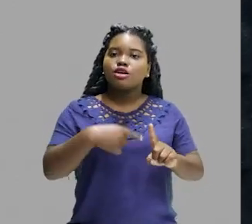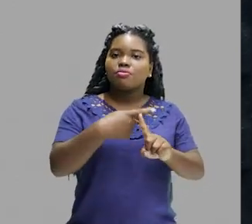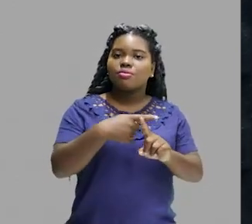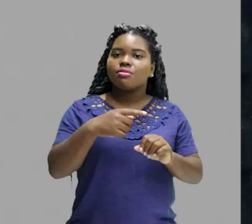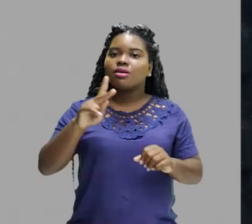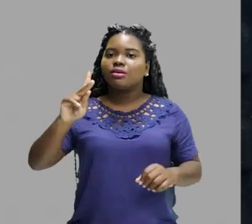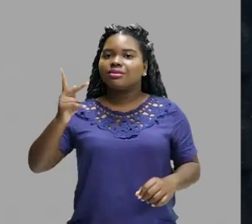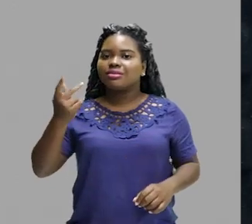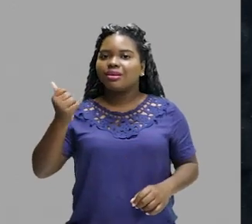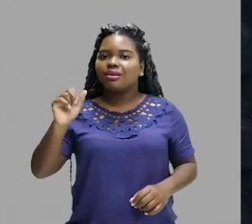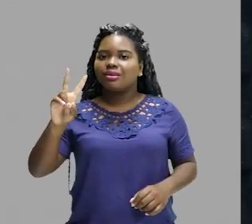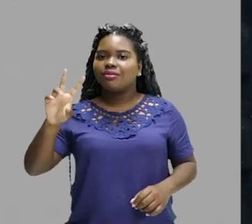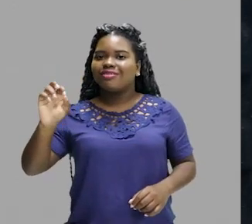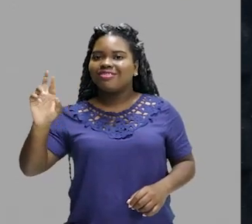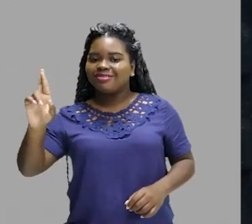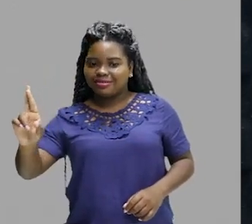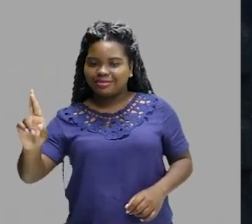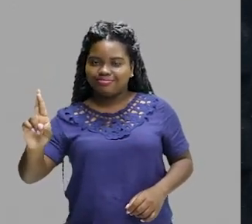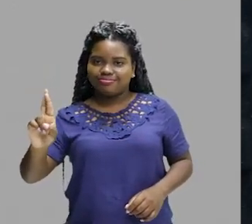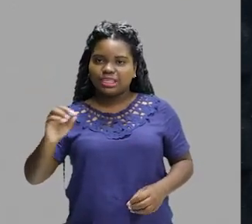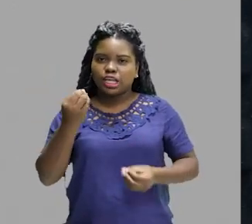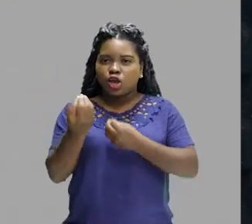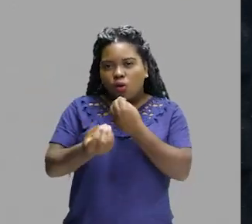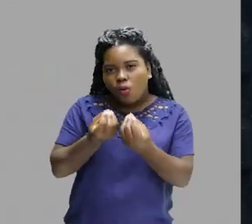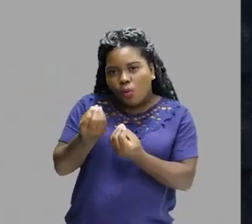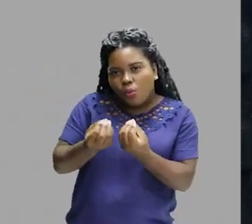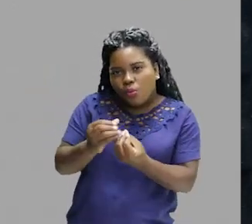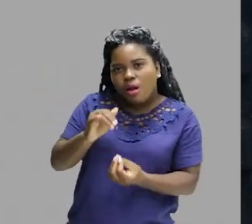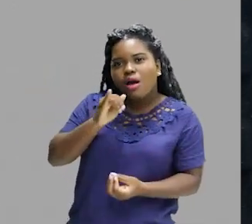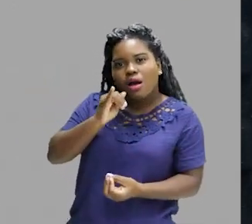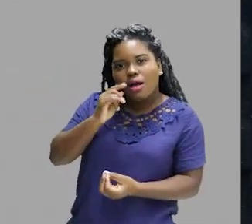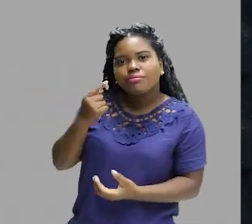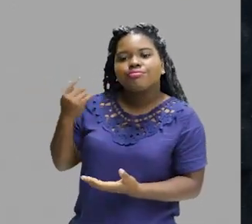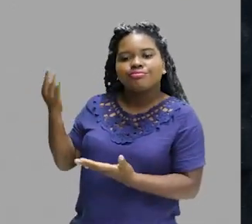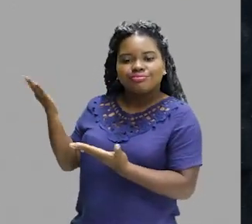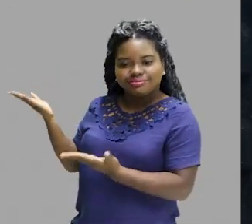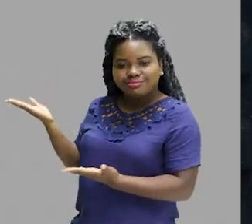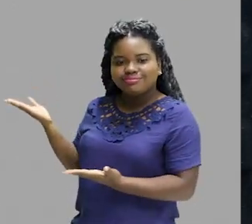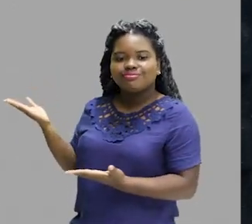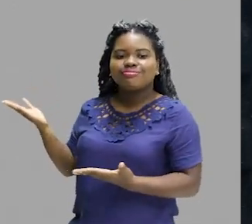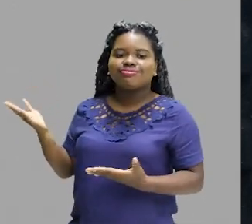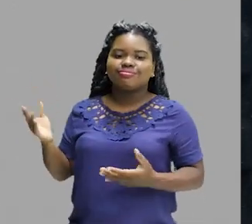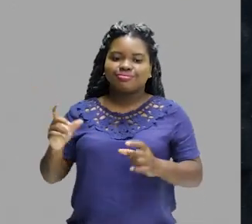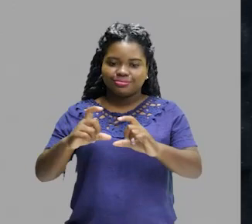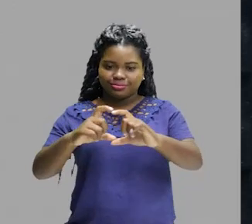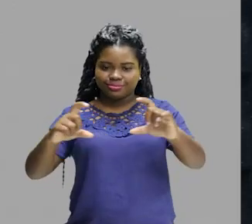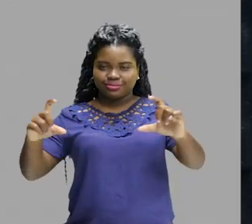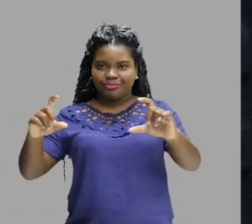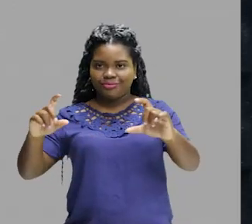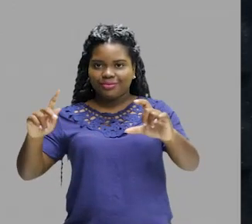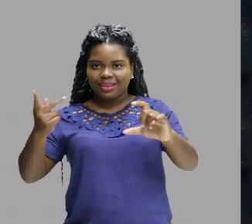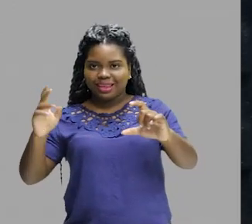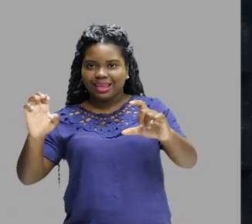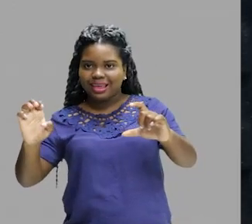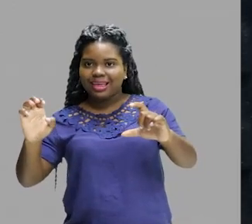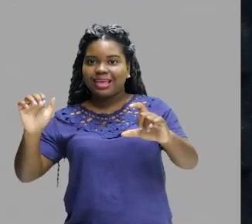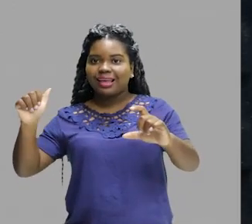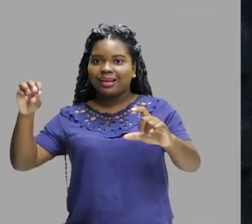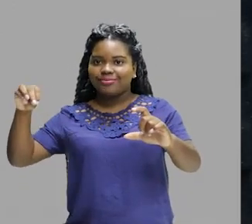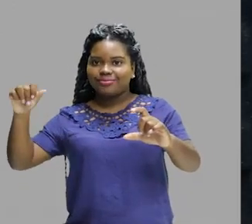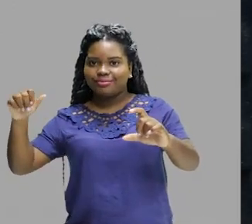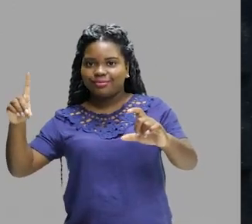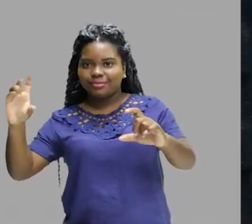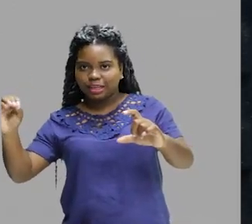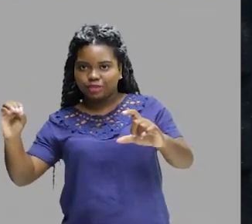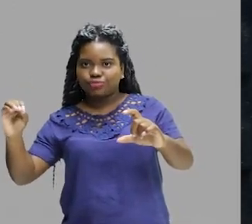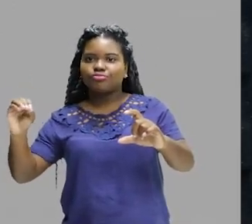haver, tá? No indicativo, no pretérito perfeito composto, e amado, e